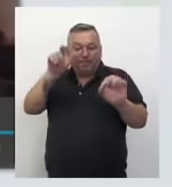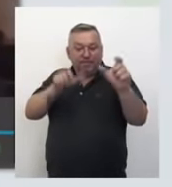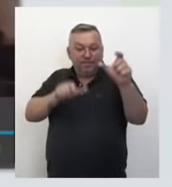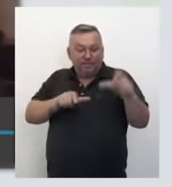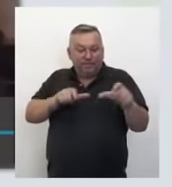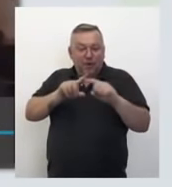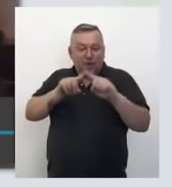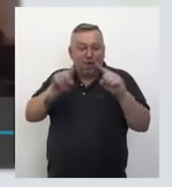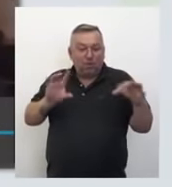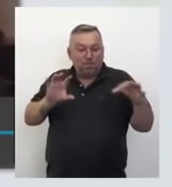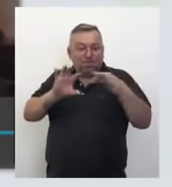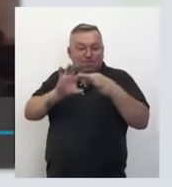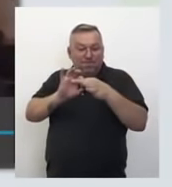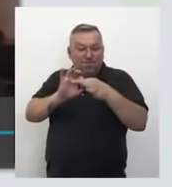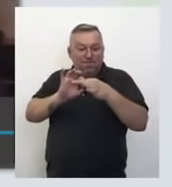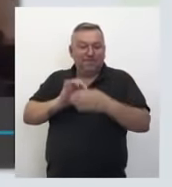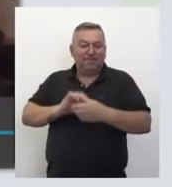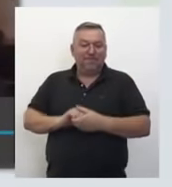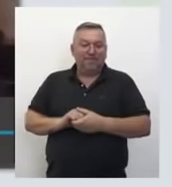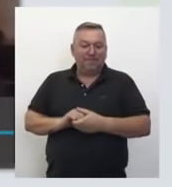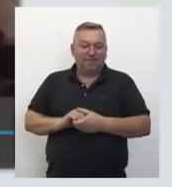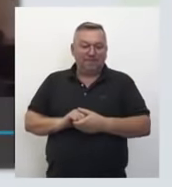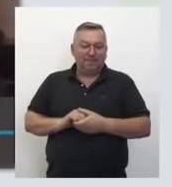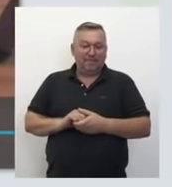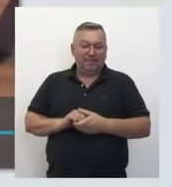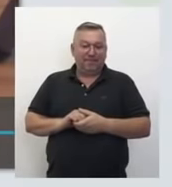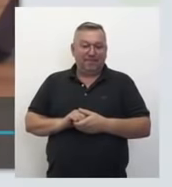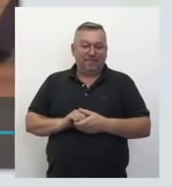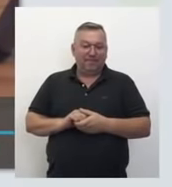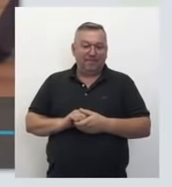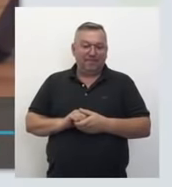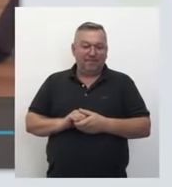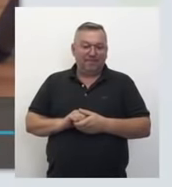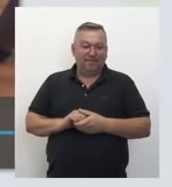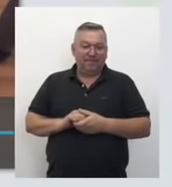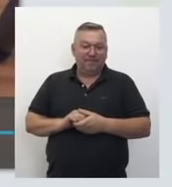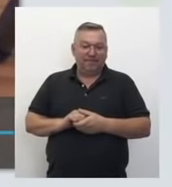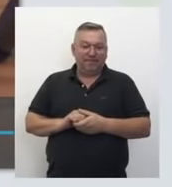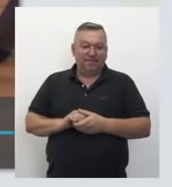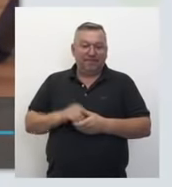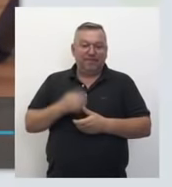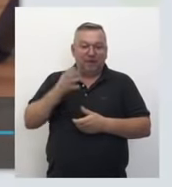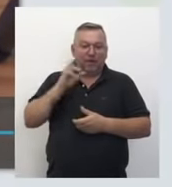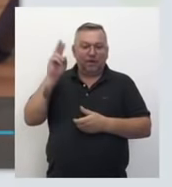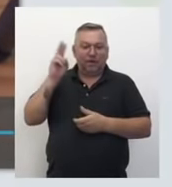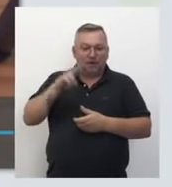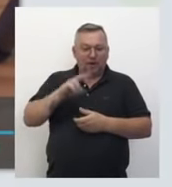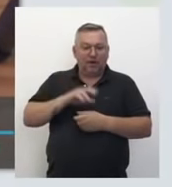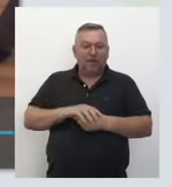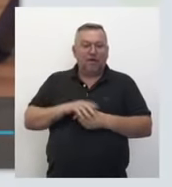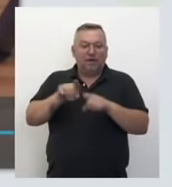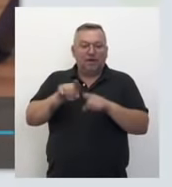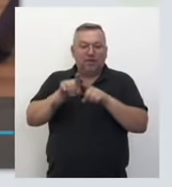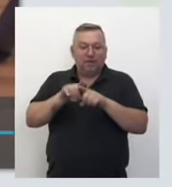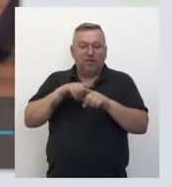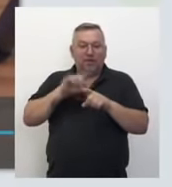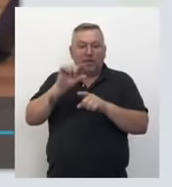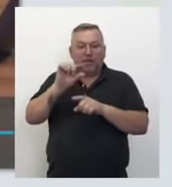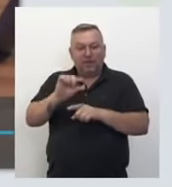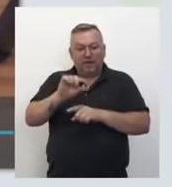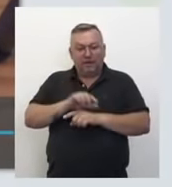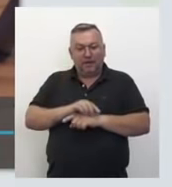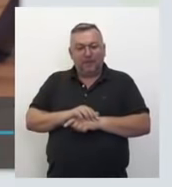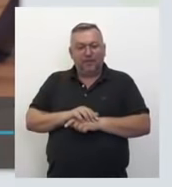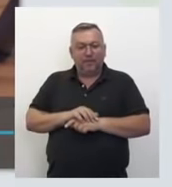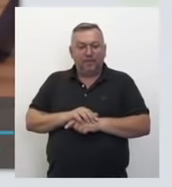ou conectá-las, né, um pouco mais? Deixa eu ver aqui, ó. Eu quero que caiba aqui atrás, então vou cortar só mais um